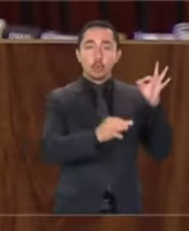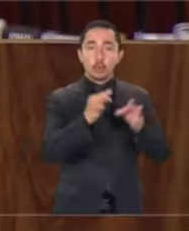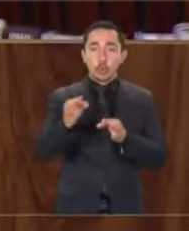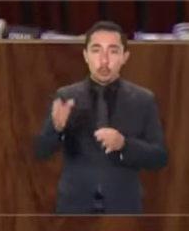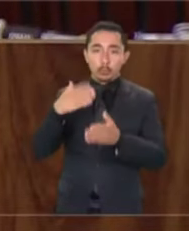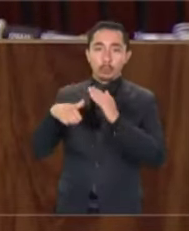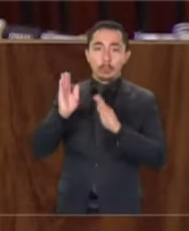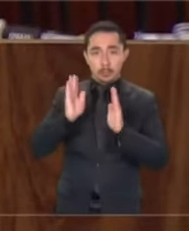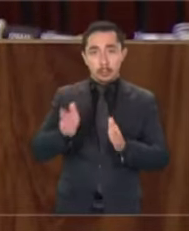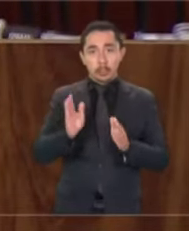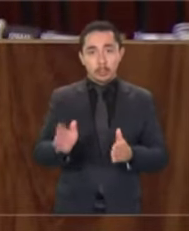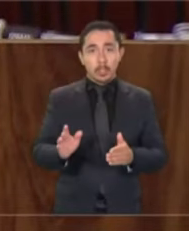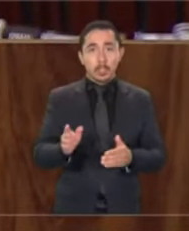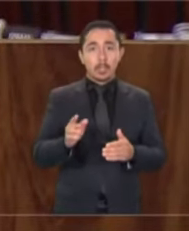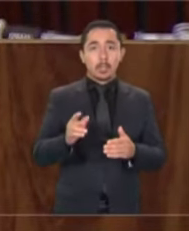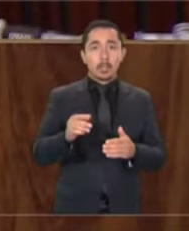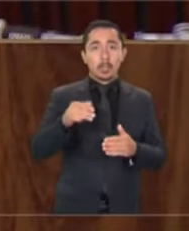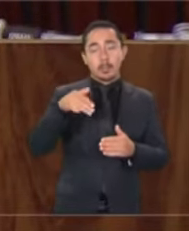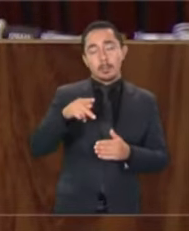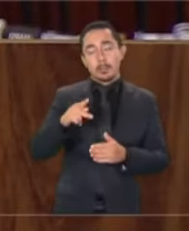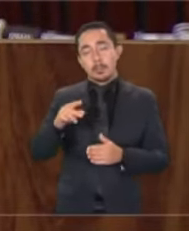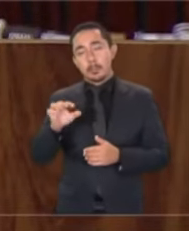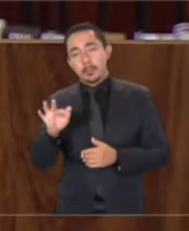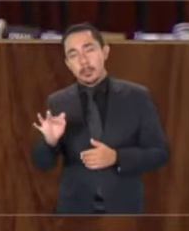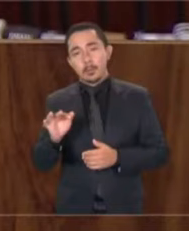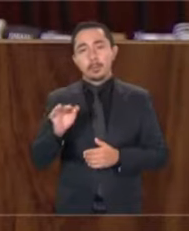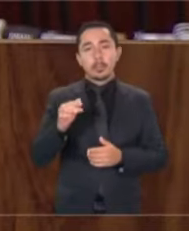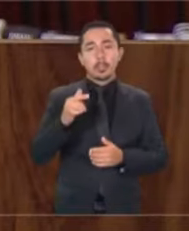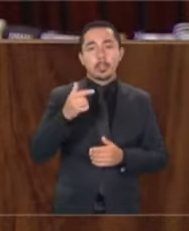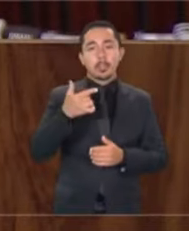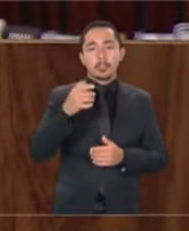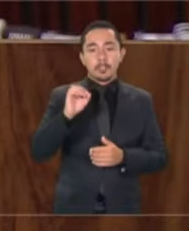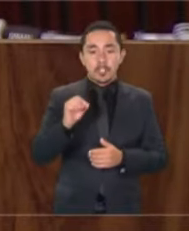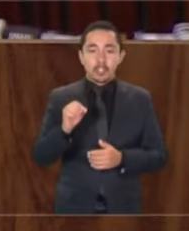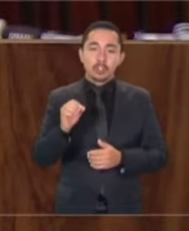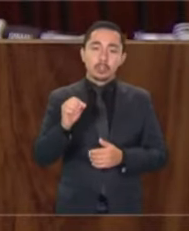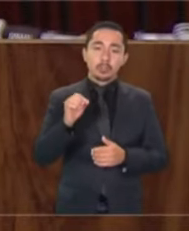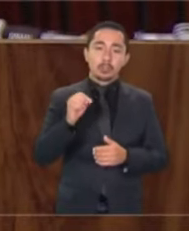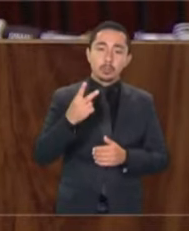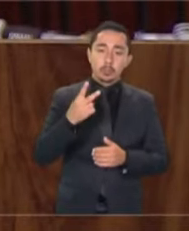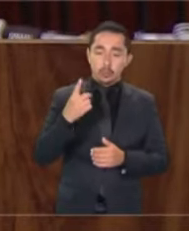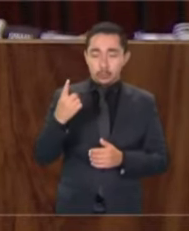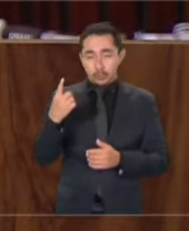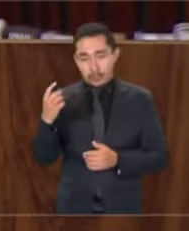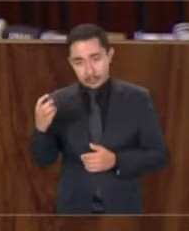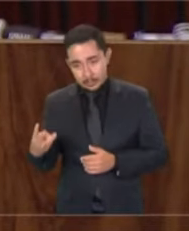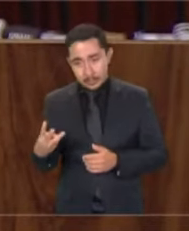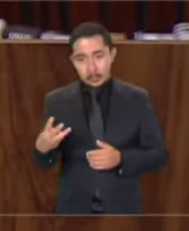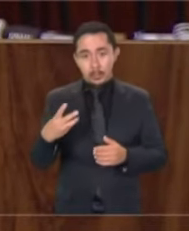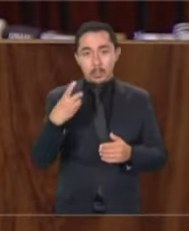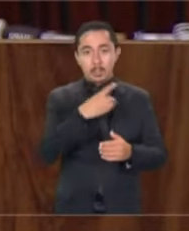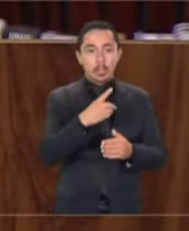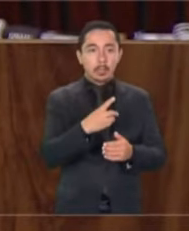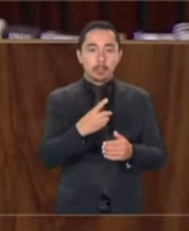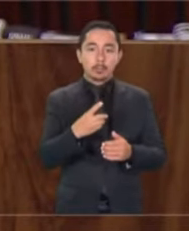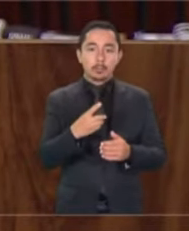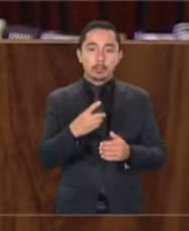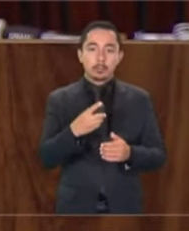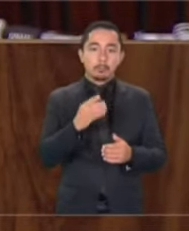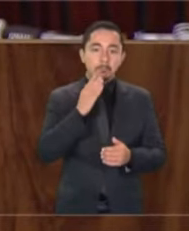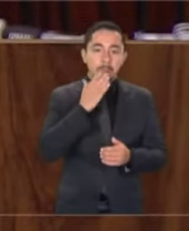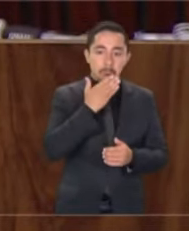número 130, Rio de Janeiro, abro aspas, é vedada a censura de publicações jornalísticas,